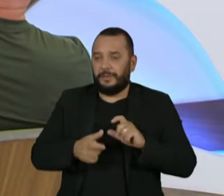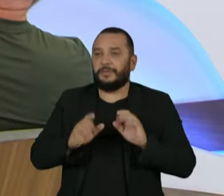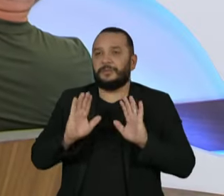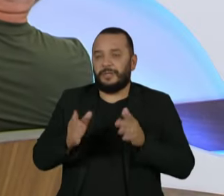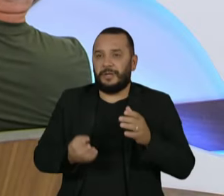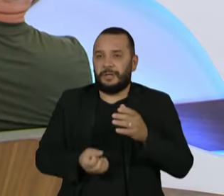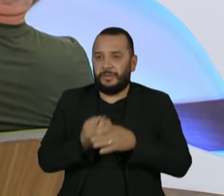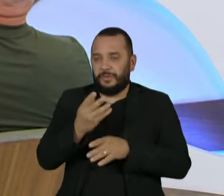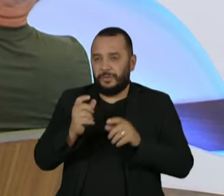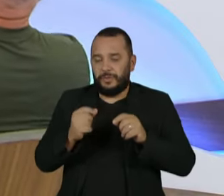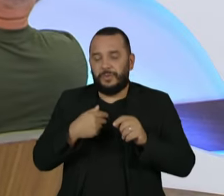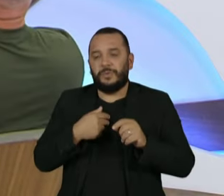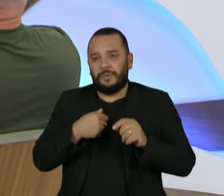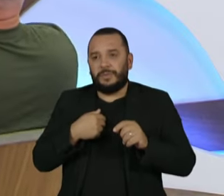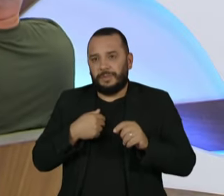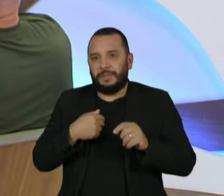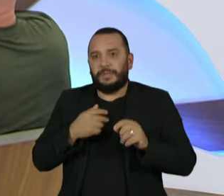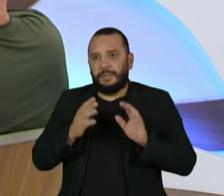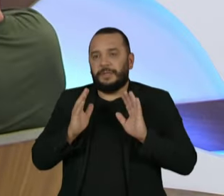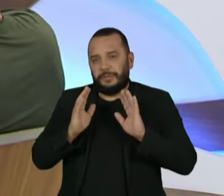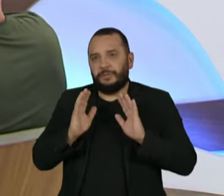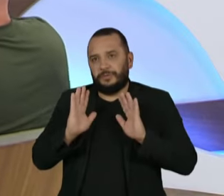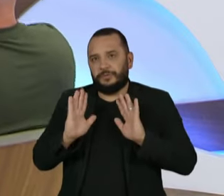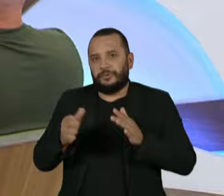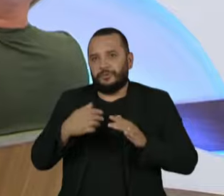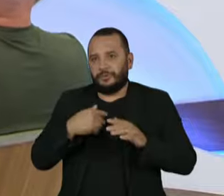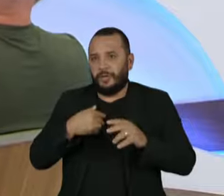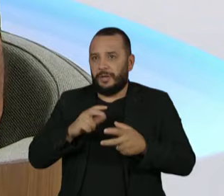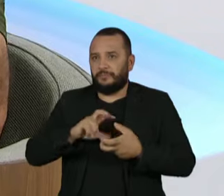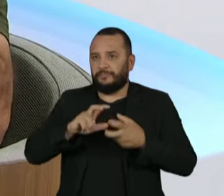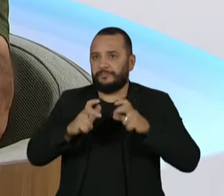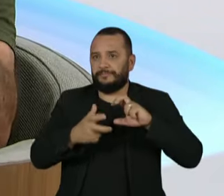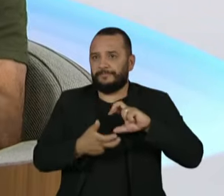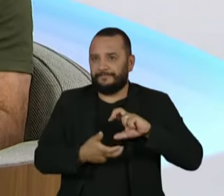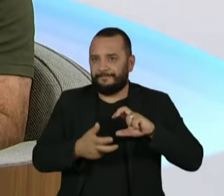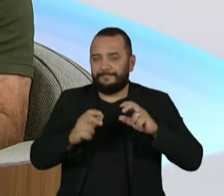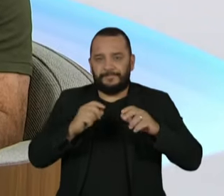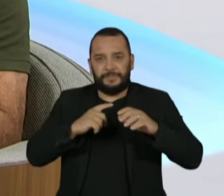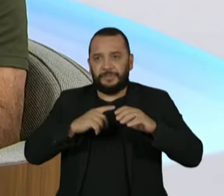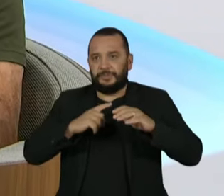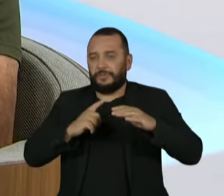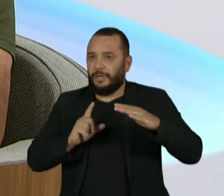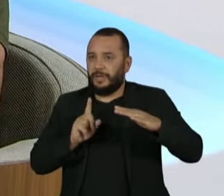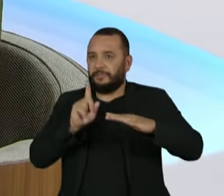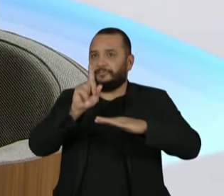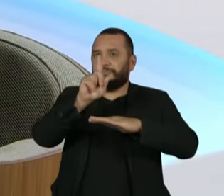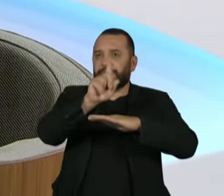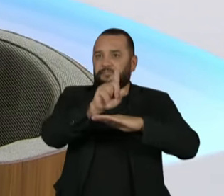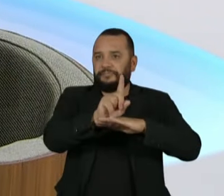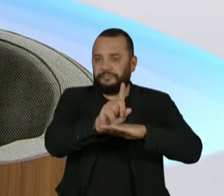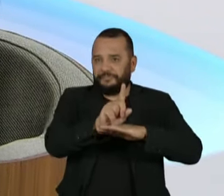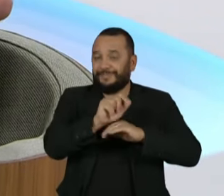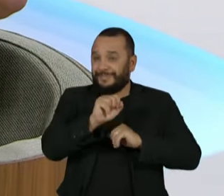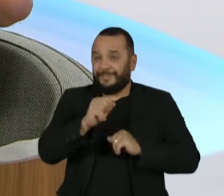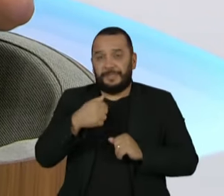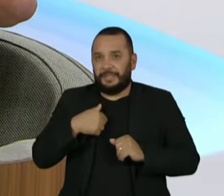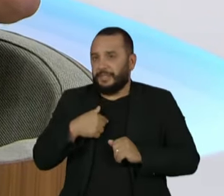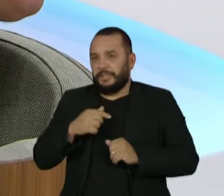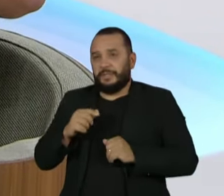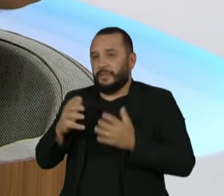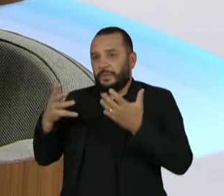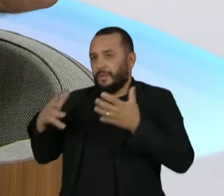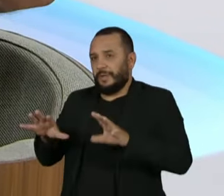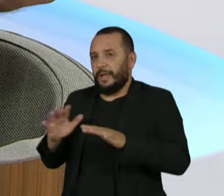que foi para lugar nenhum que era uma combinação de não estar mais funcionando como rede social e eu quero sair